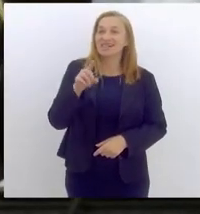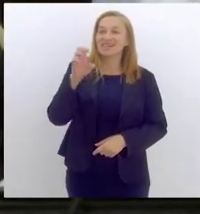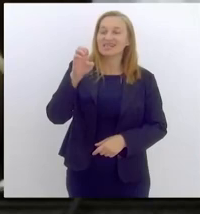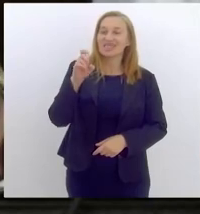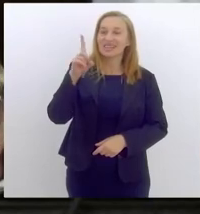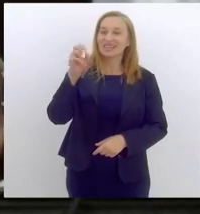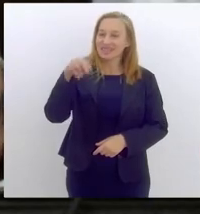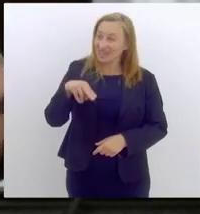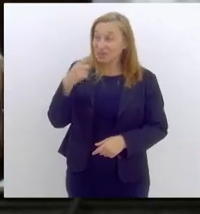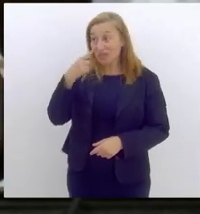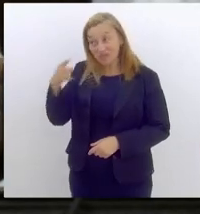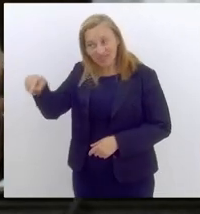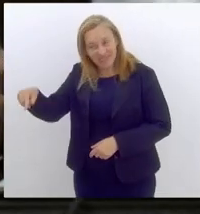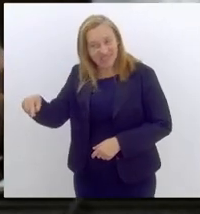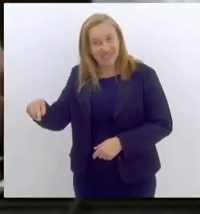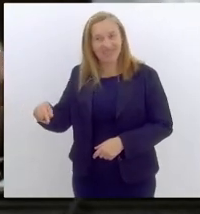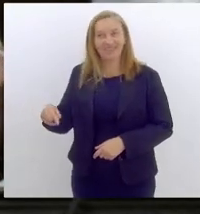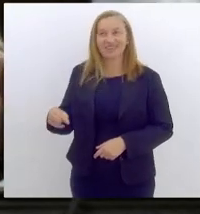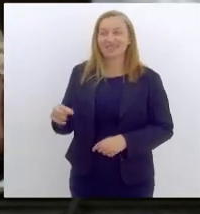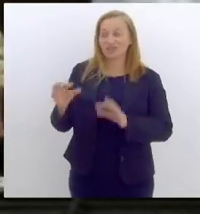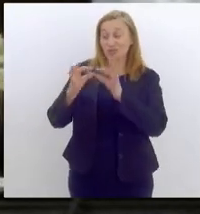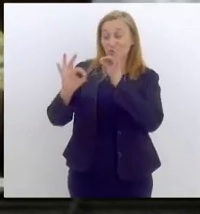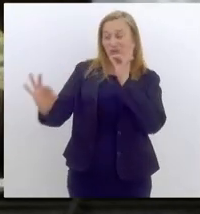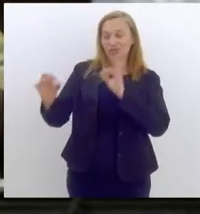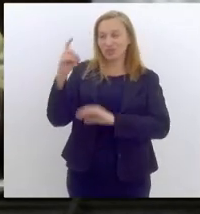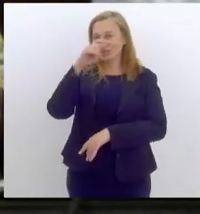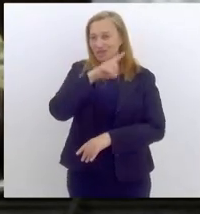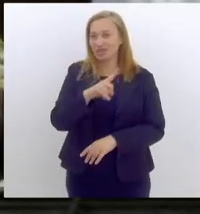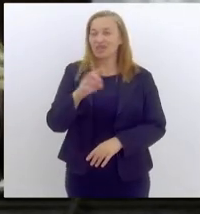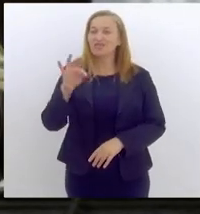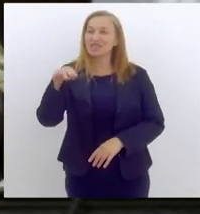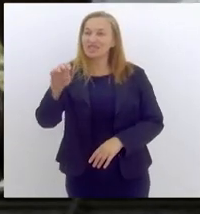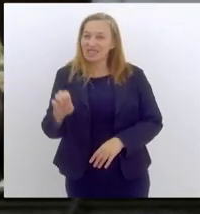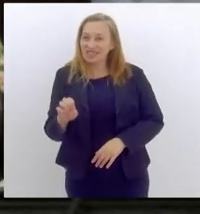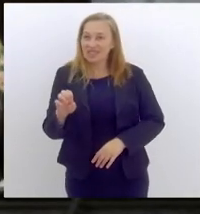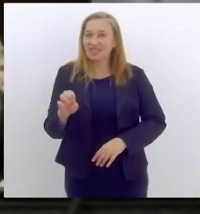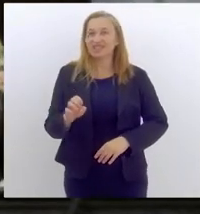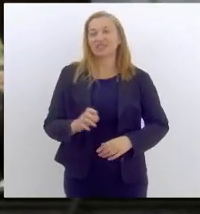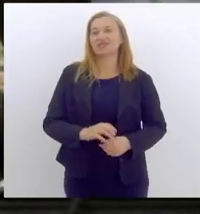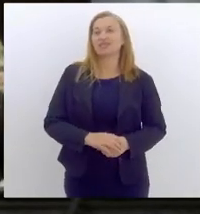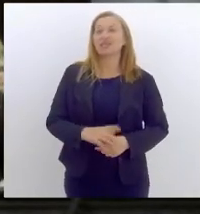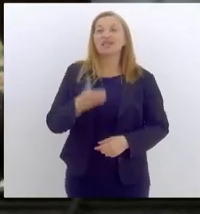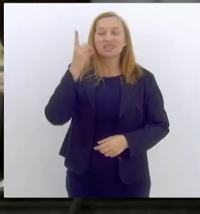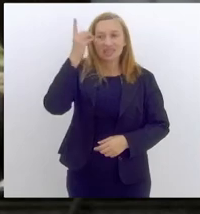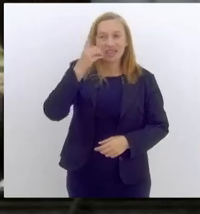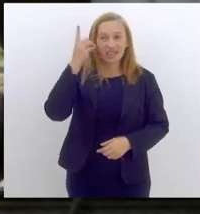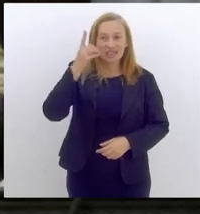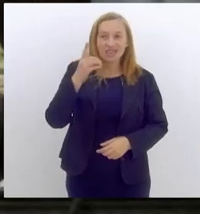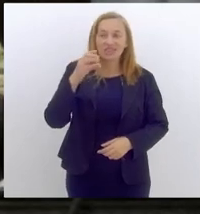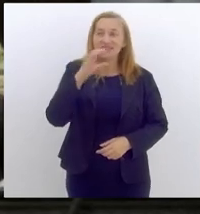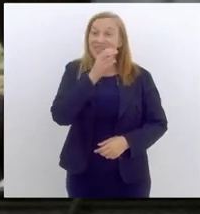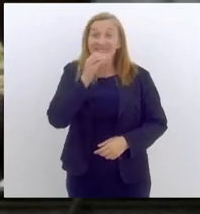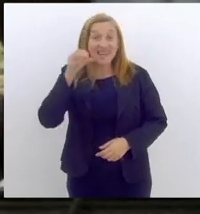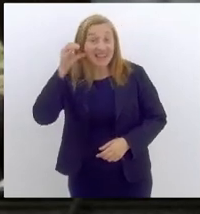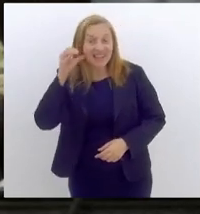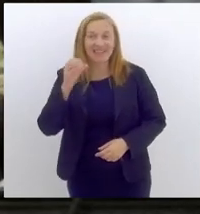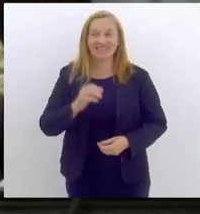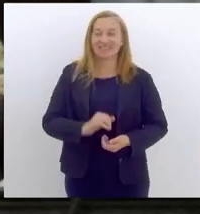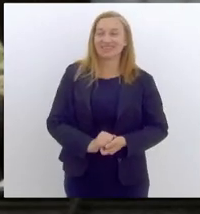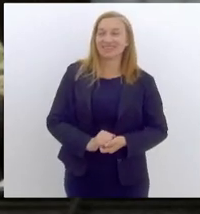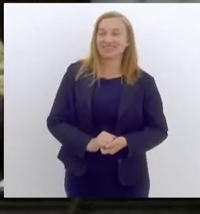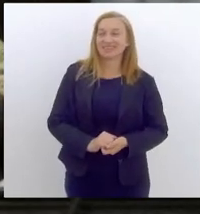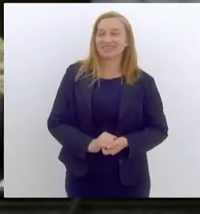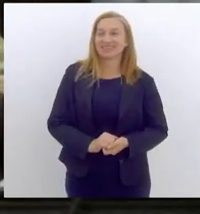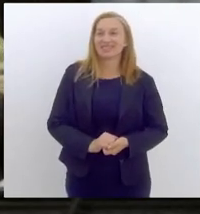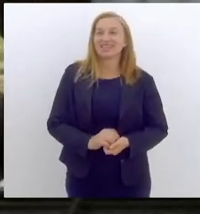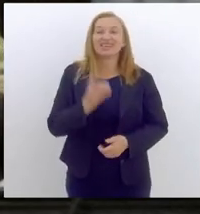Zeidan, estou vendo aqui que eu não enxergo muito de longe, Franciane Mota, a deputada Célia Jordão,